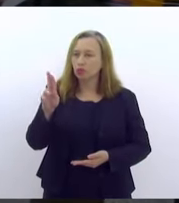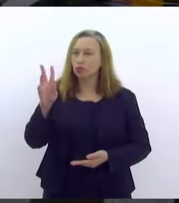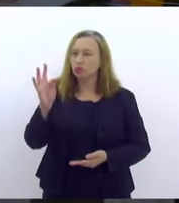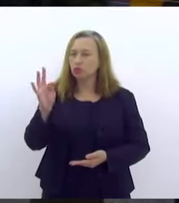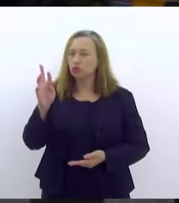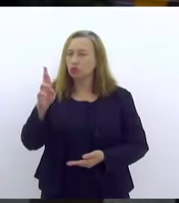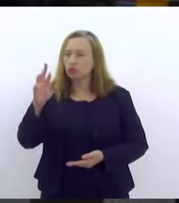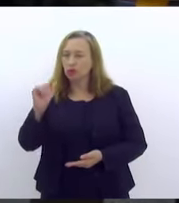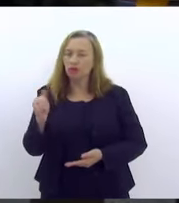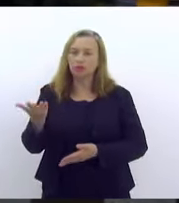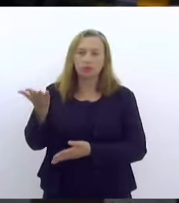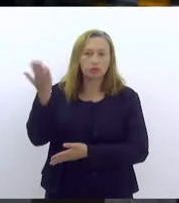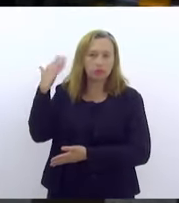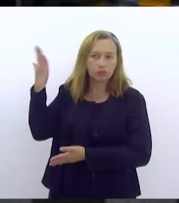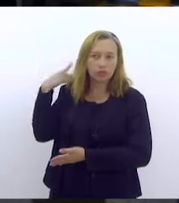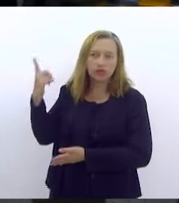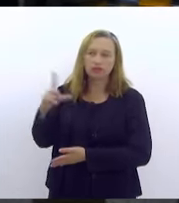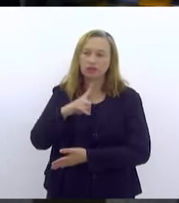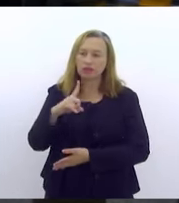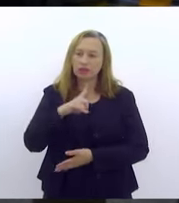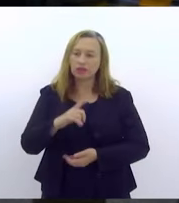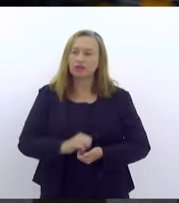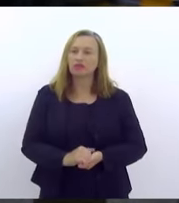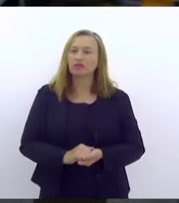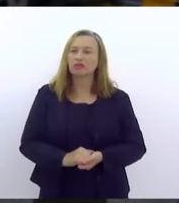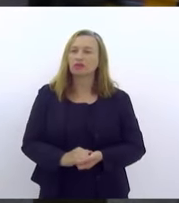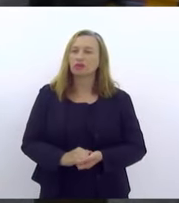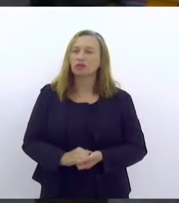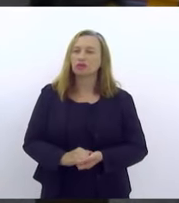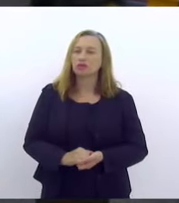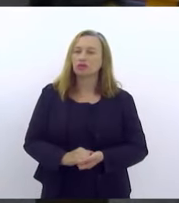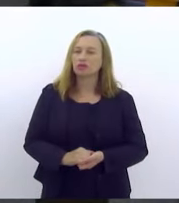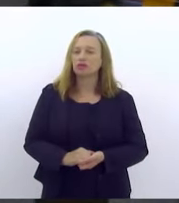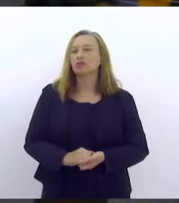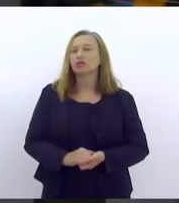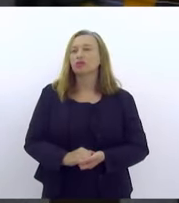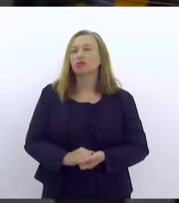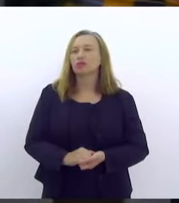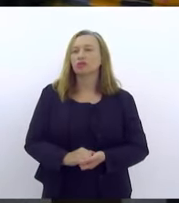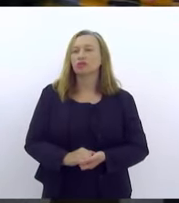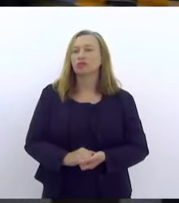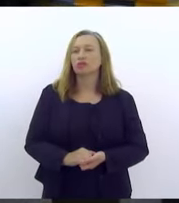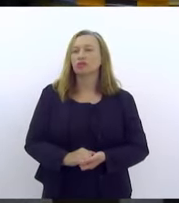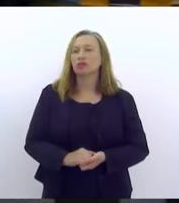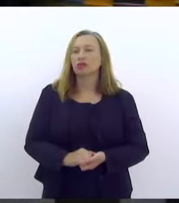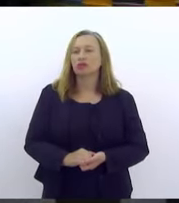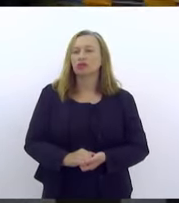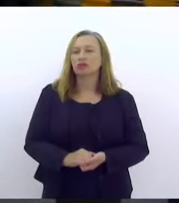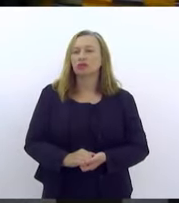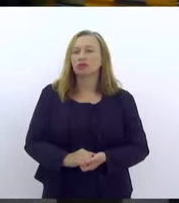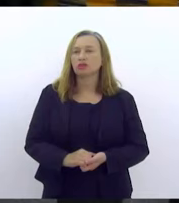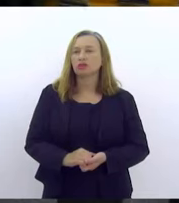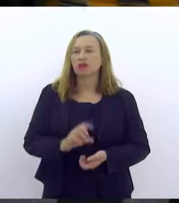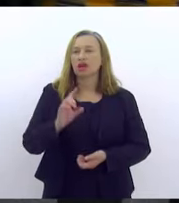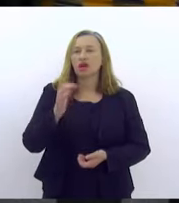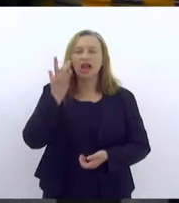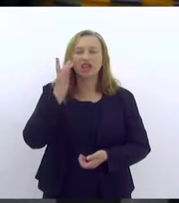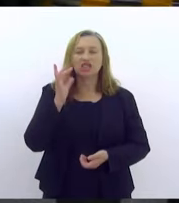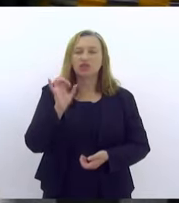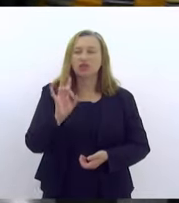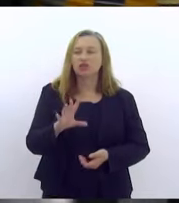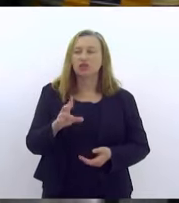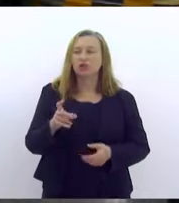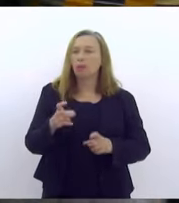No passado, houve, inclusive, um certo corporativismo, que se achava que apenas os médicos